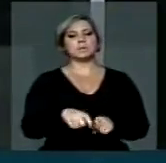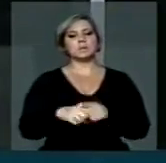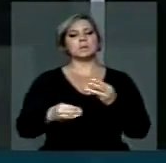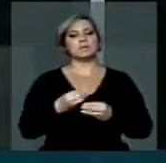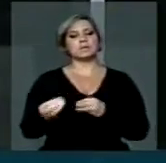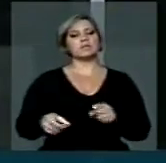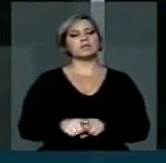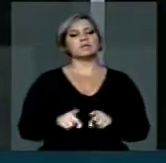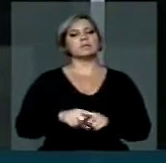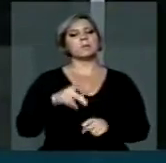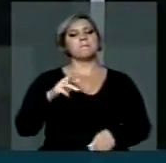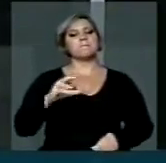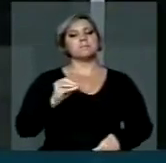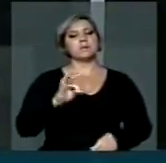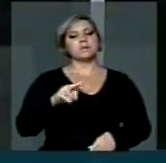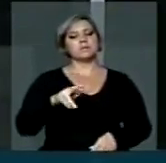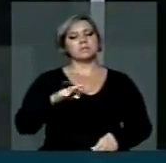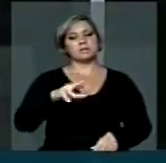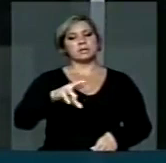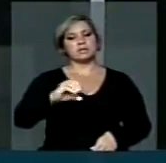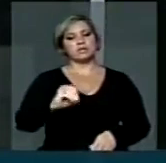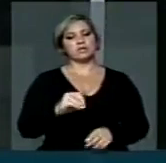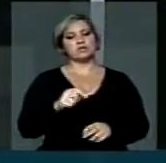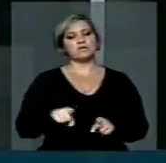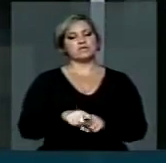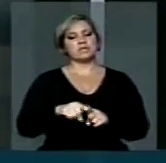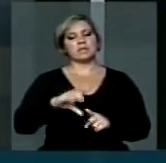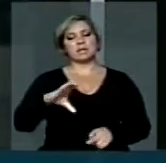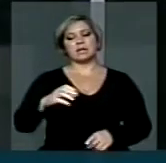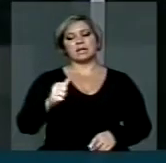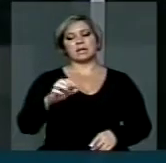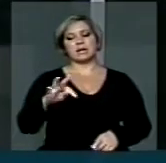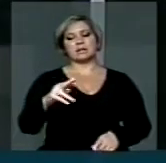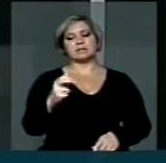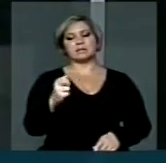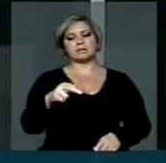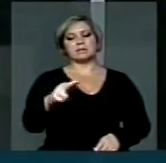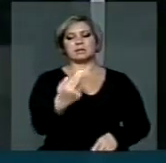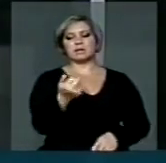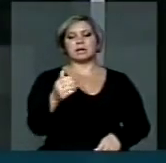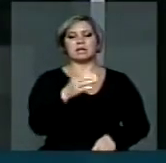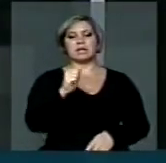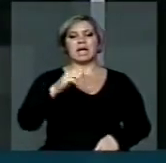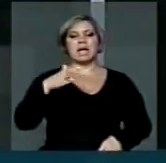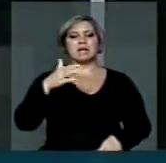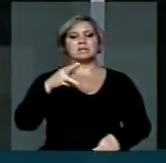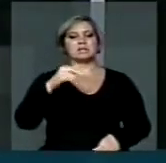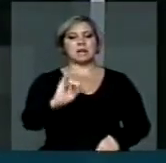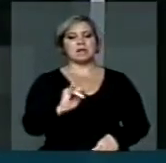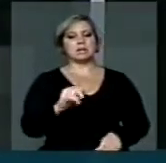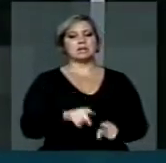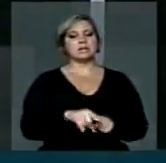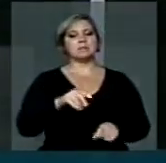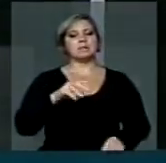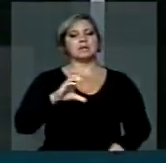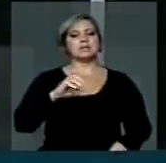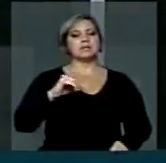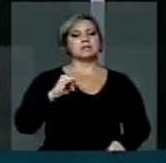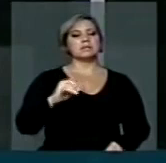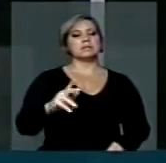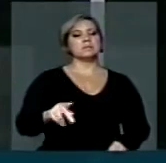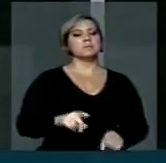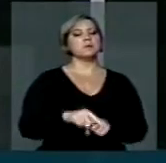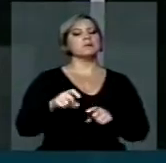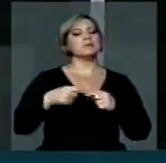o Proextrativismo para a produção da castanha, açaí e cipotitica, e o Propesca para incentivo